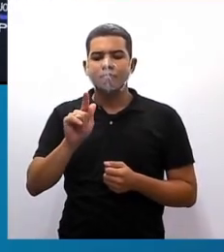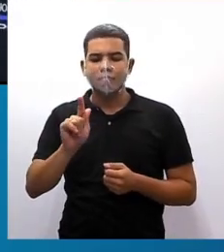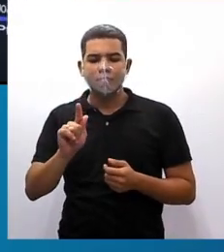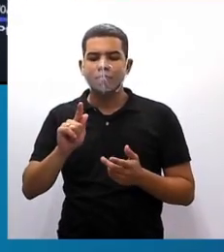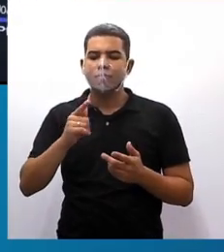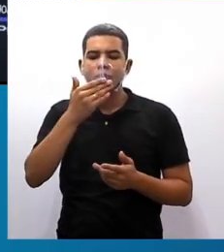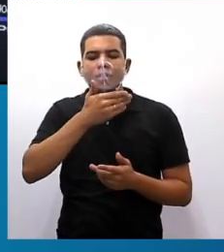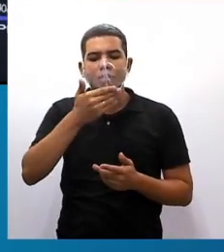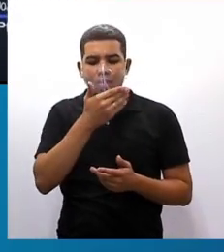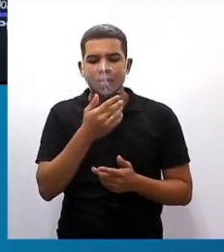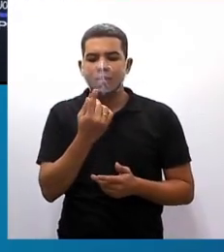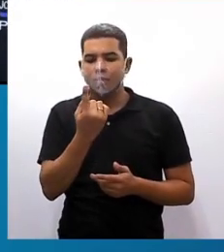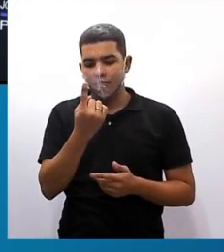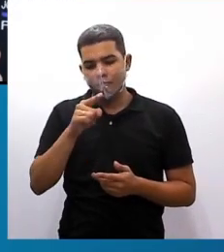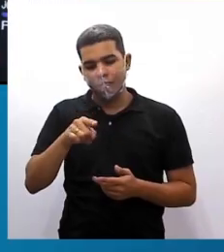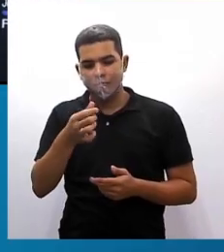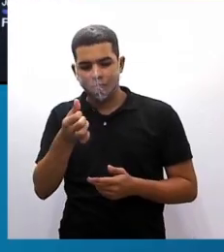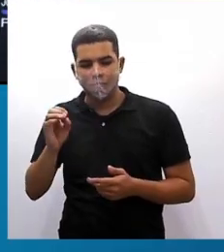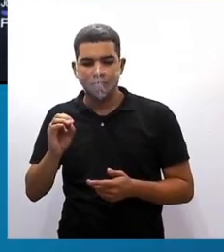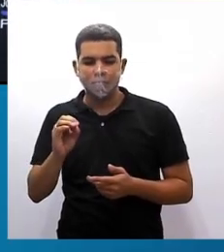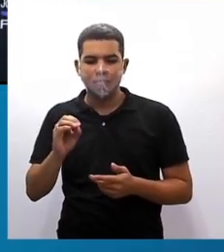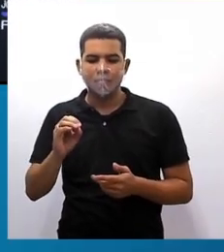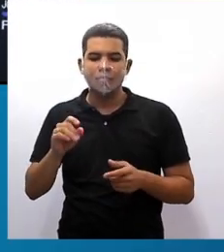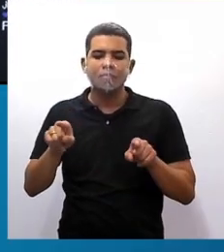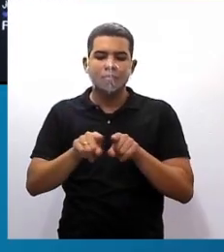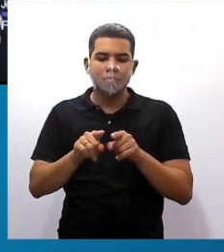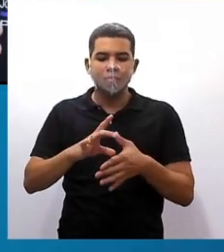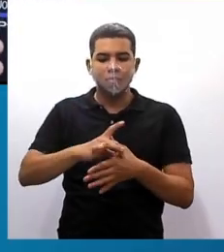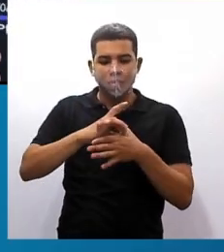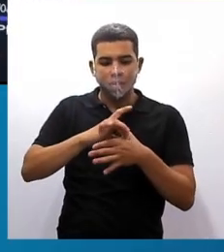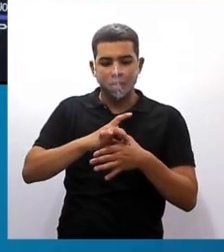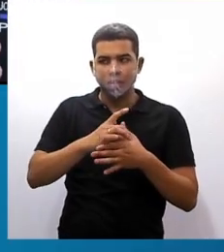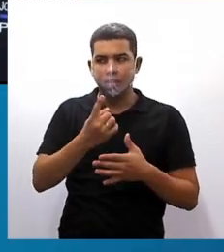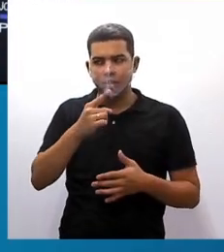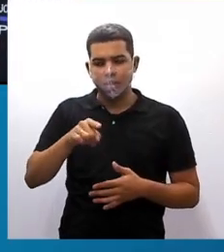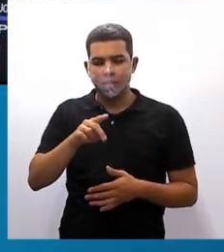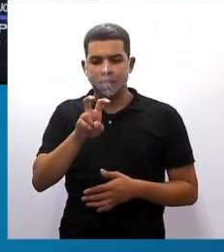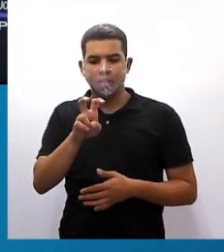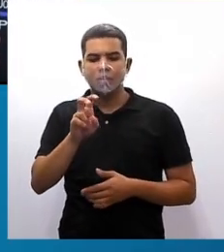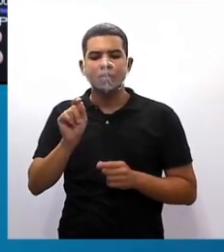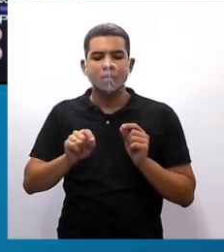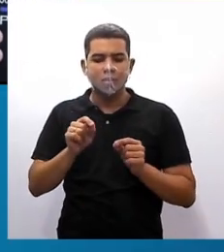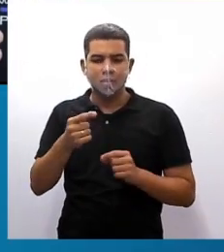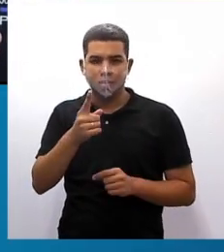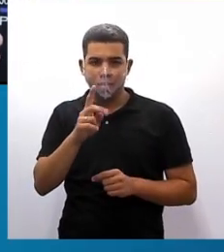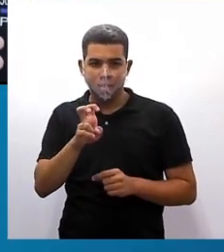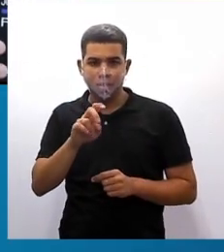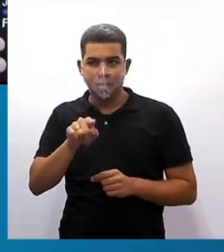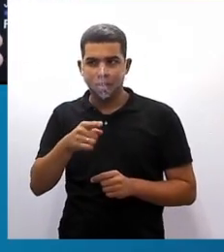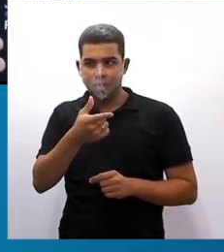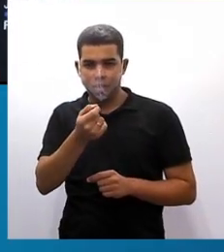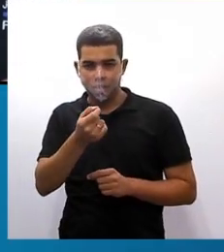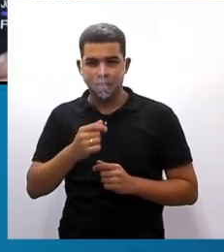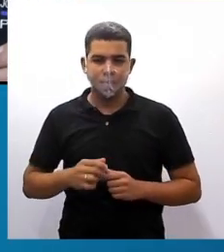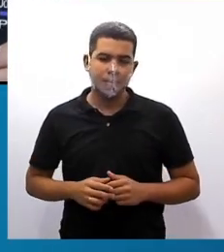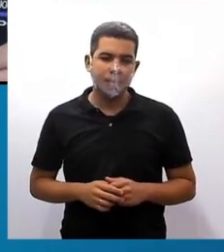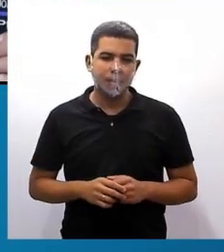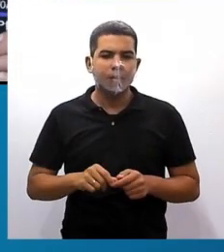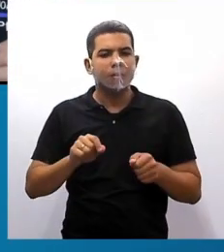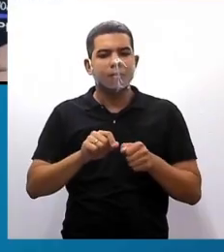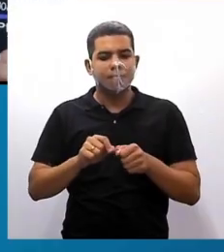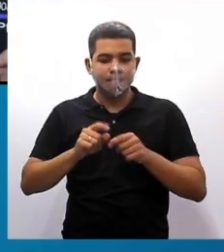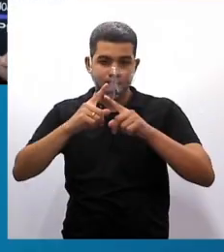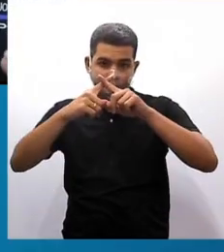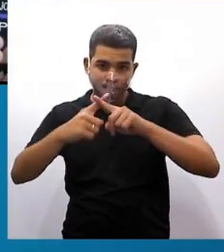vezes 1,60. E 1,5 kg de alcatra. 15,60. 15,20. Então, você vai fazer a multiplicação